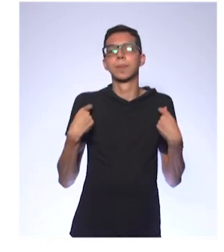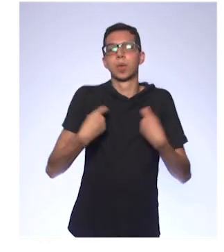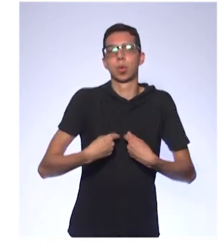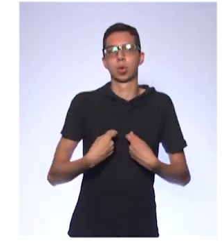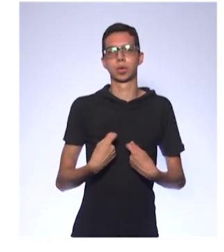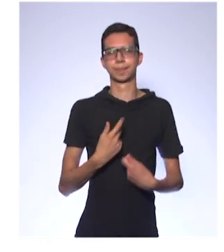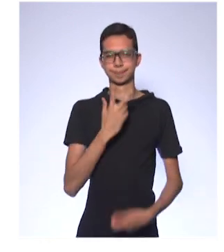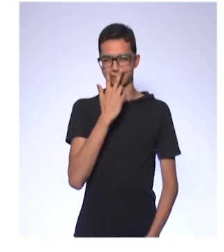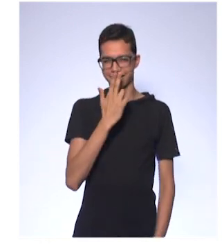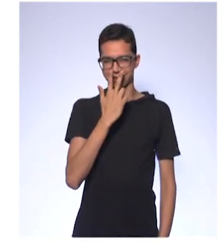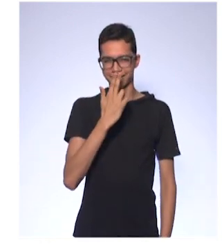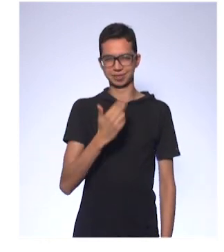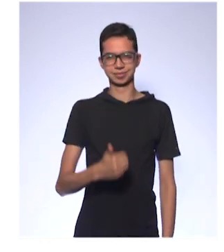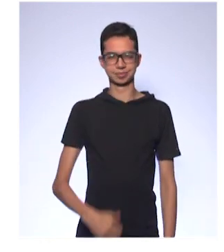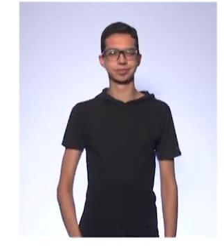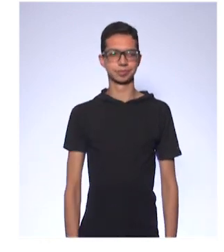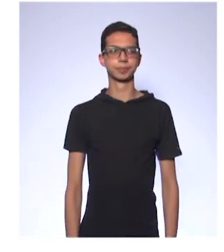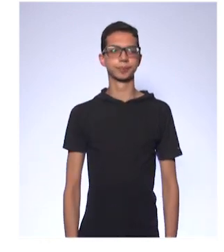E